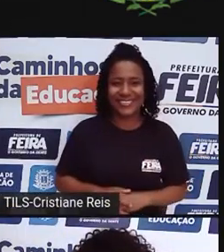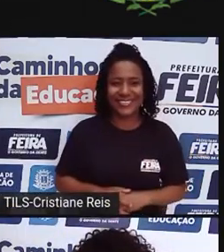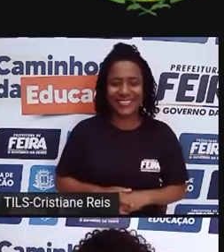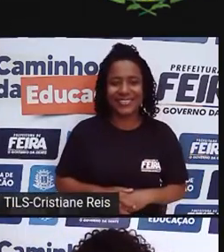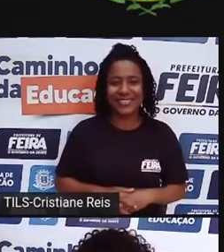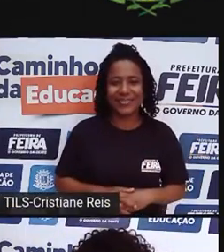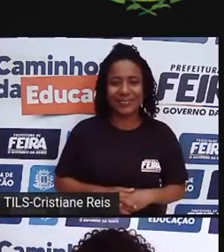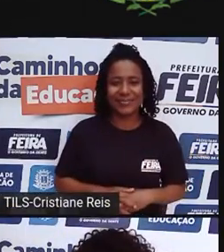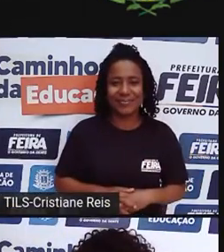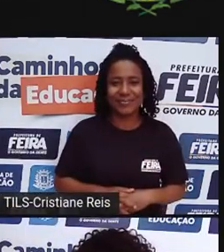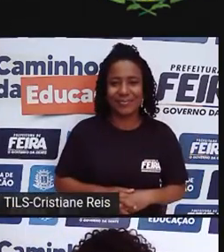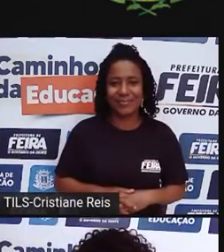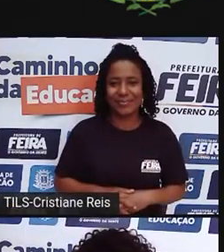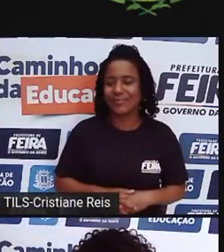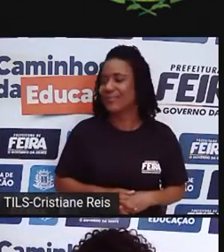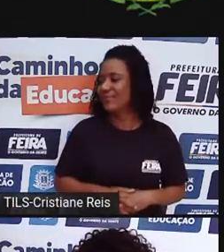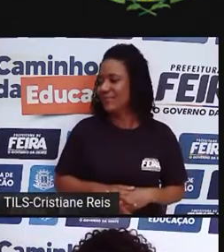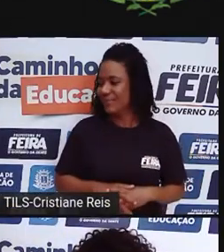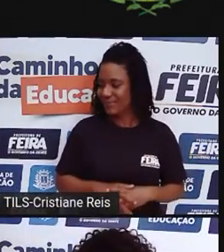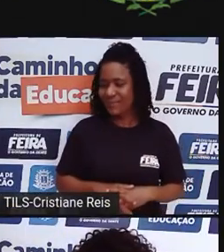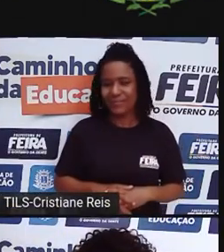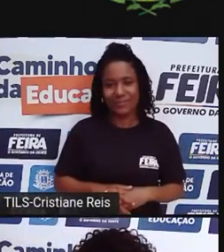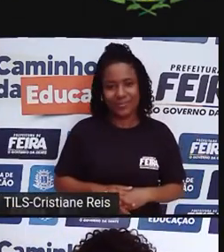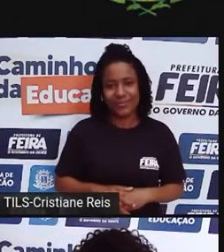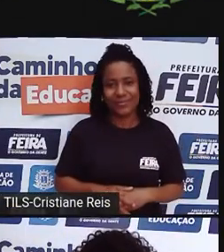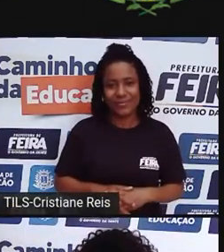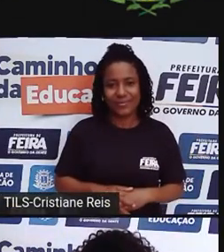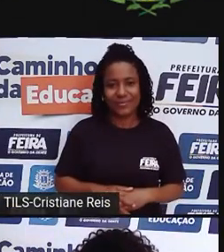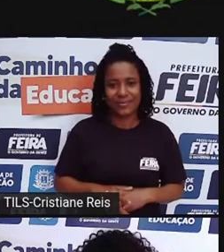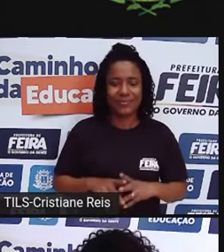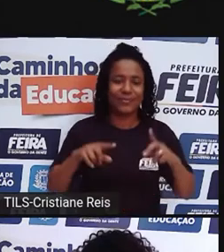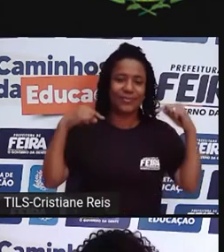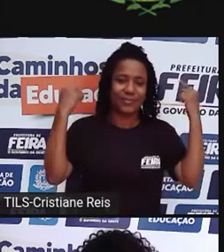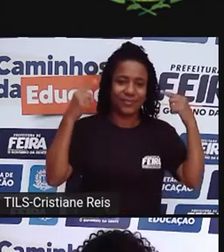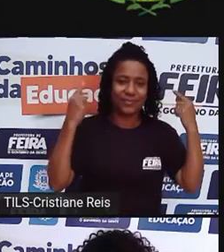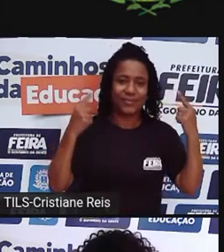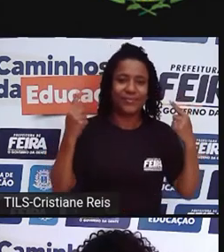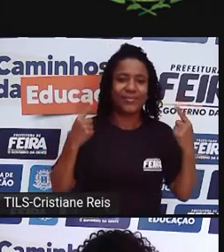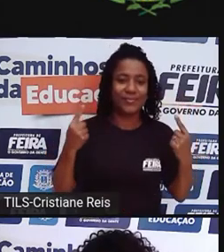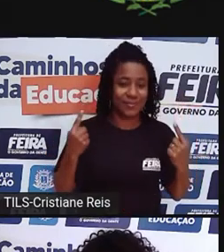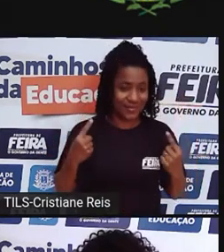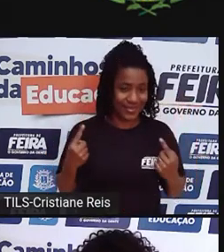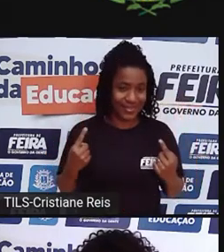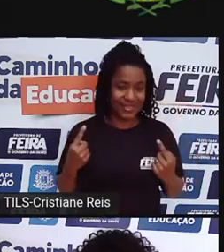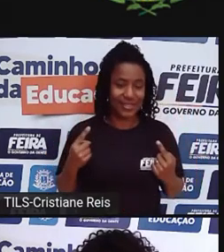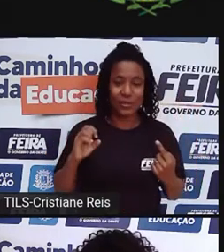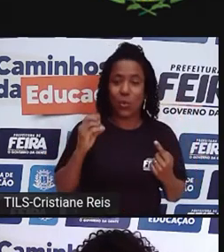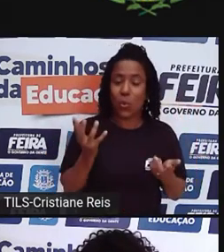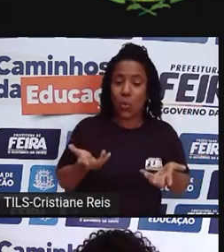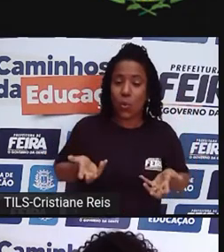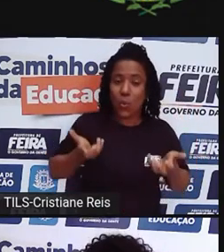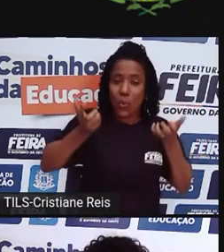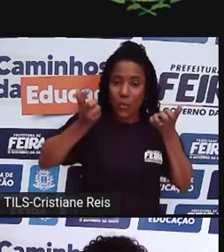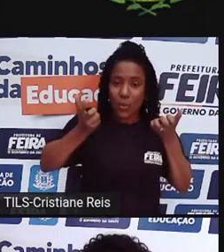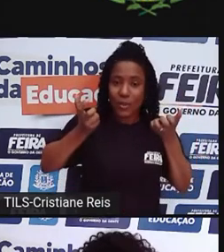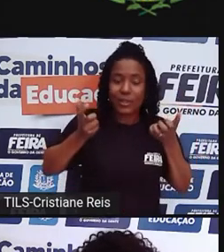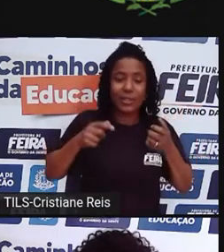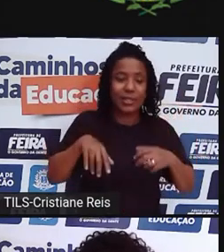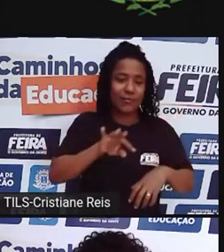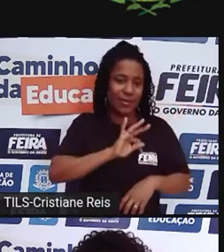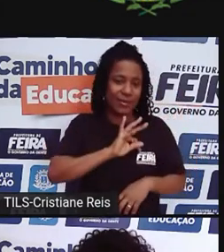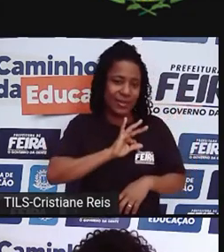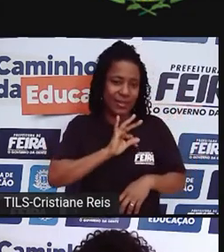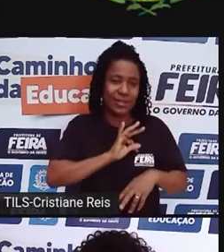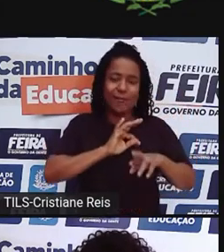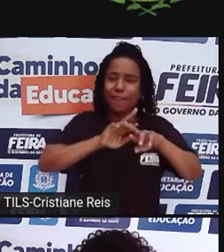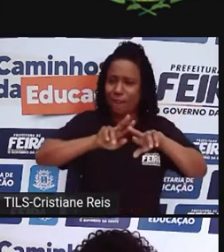E aí, assim, além do cabelo cacheado, crespo em si, tem muitas técnicas que são adereços, né? Que